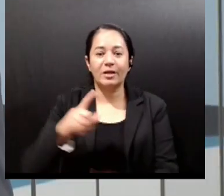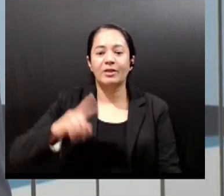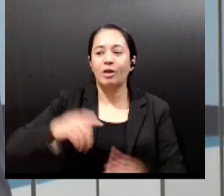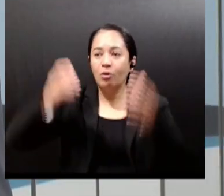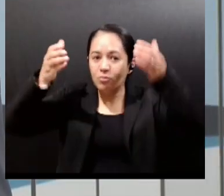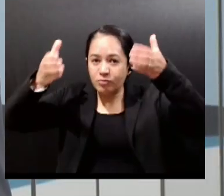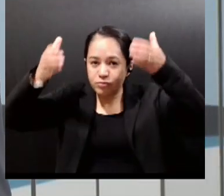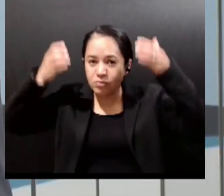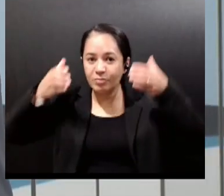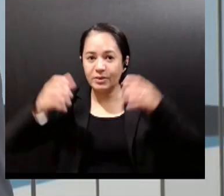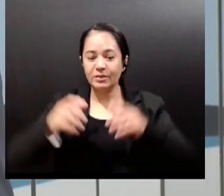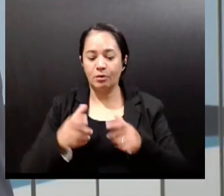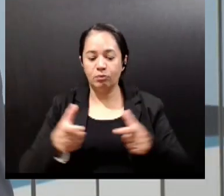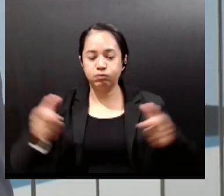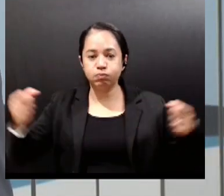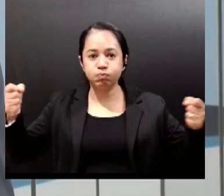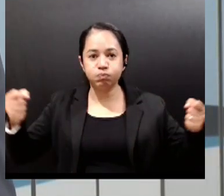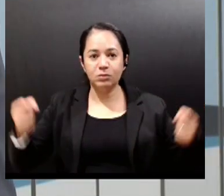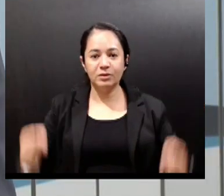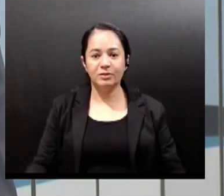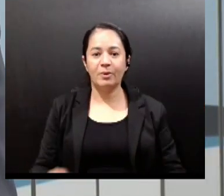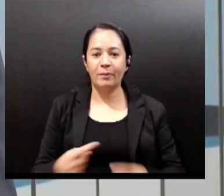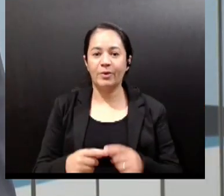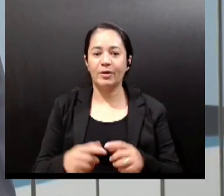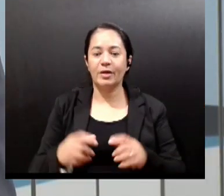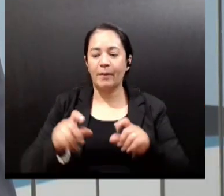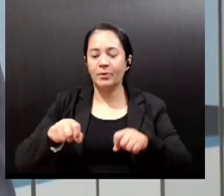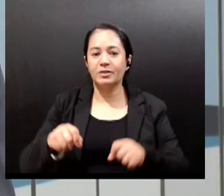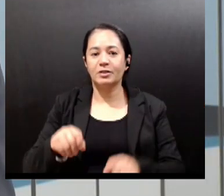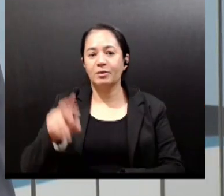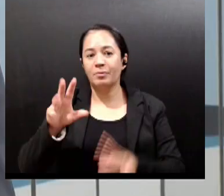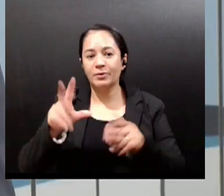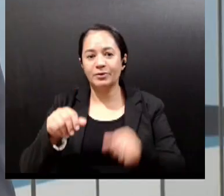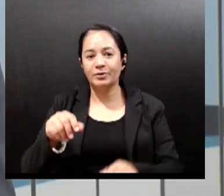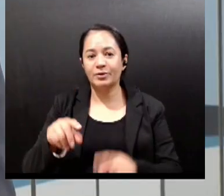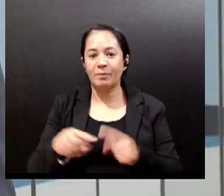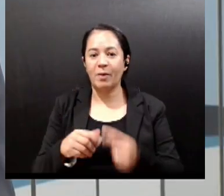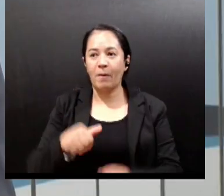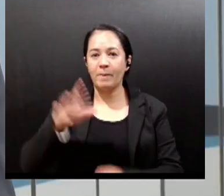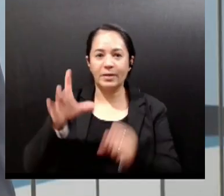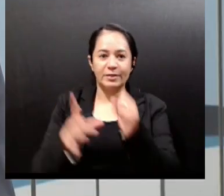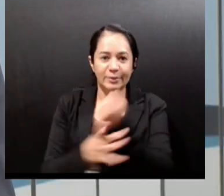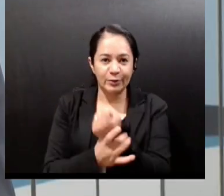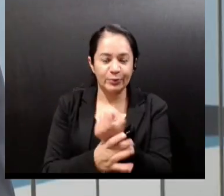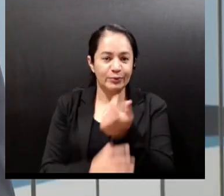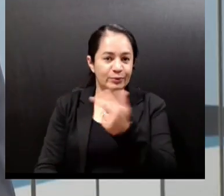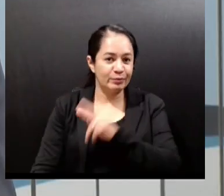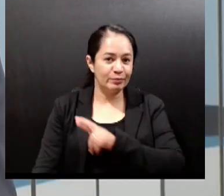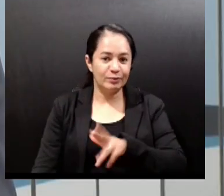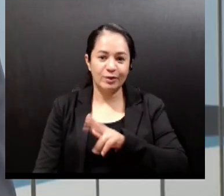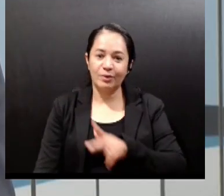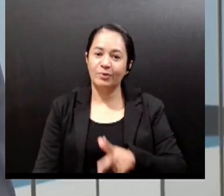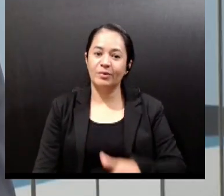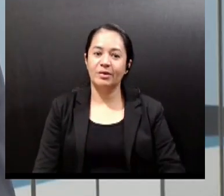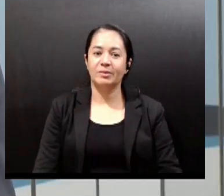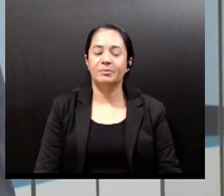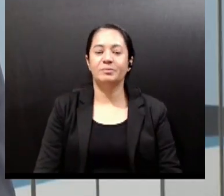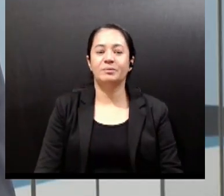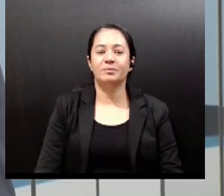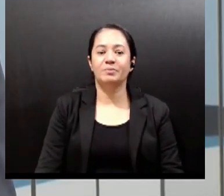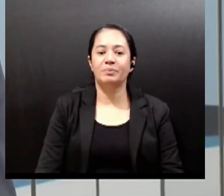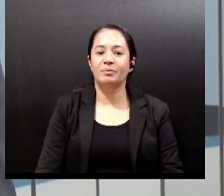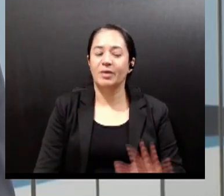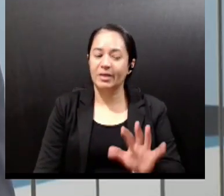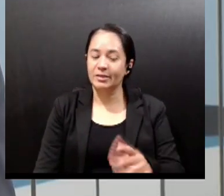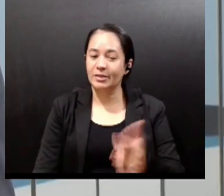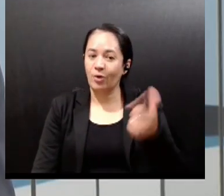as pessoas, mas não necessariamente é o mais seguro para um tipo de uma pessoa. Esse é um ponto também